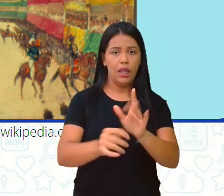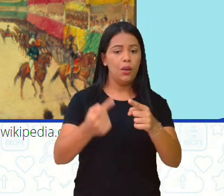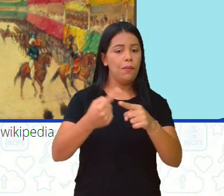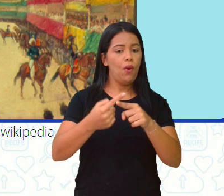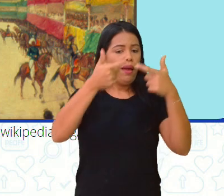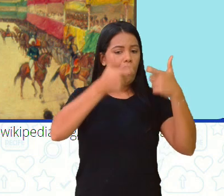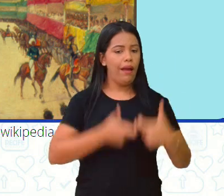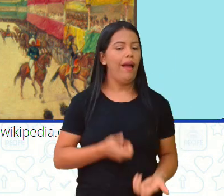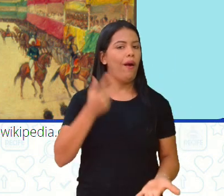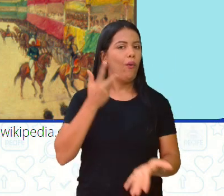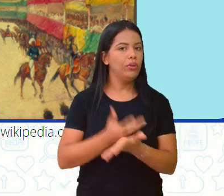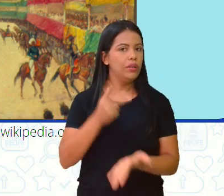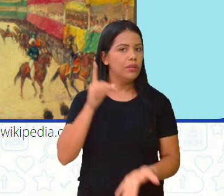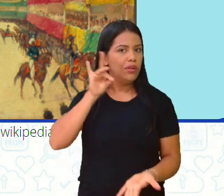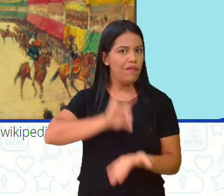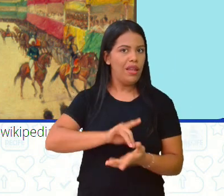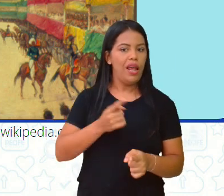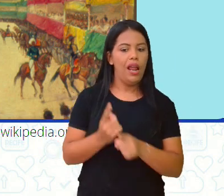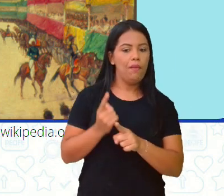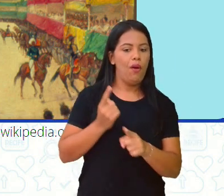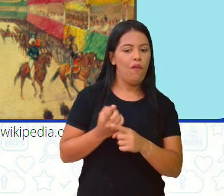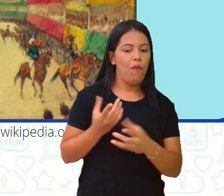mesmo e foi feia, era feio.